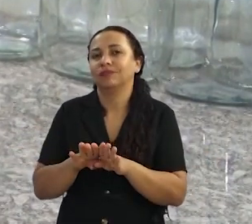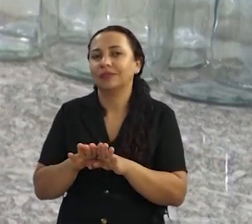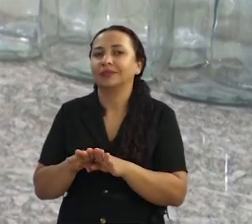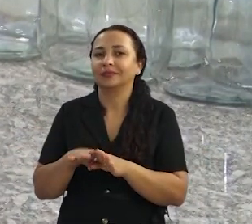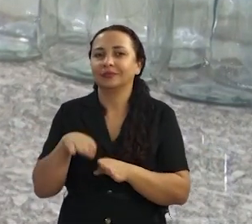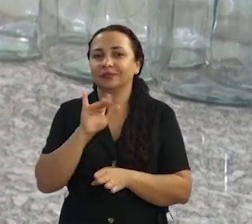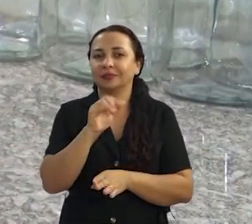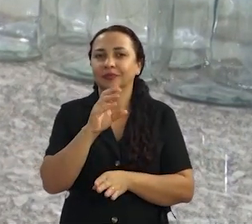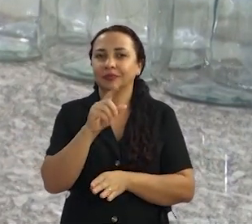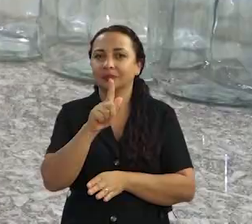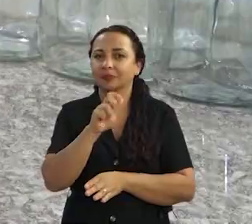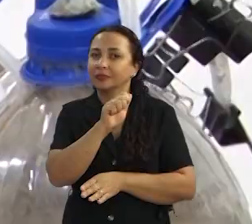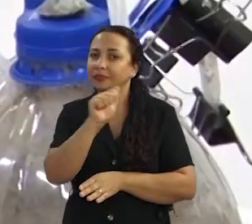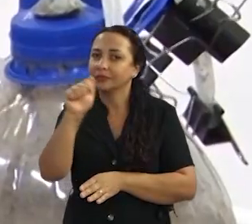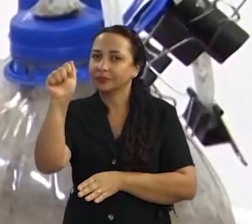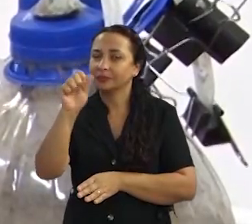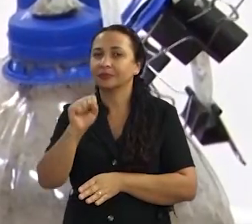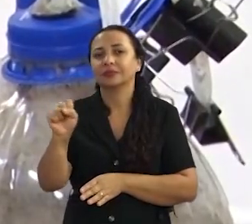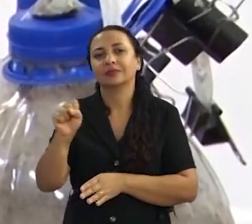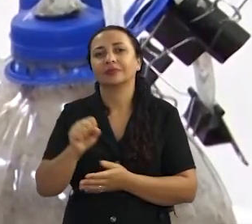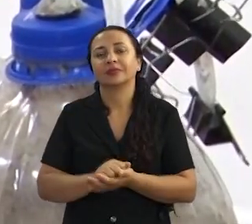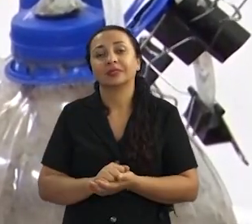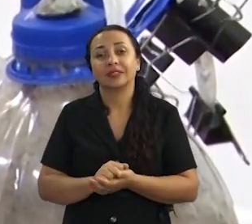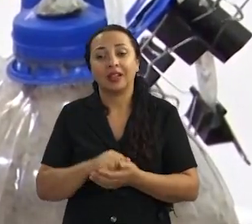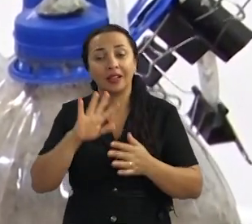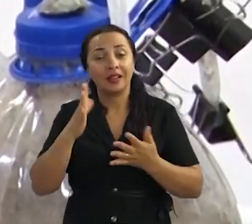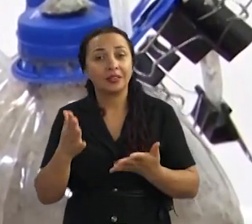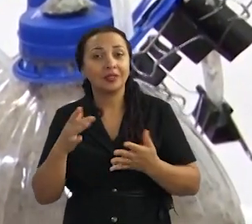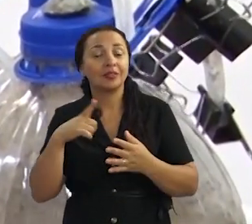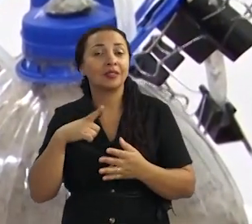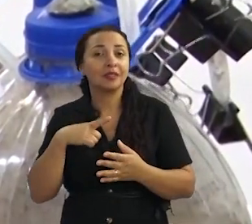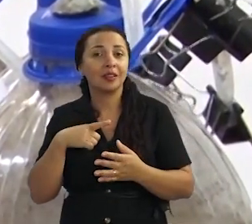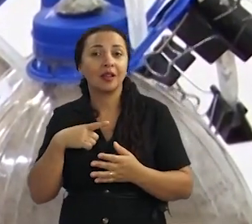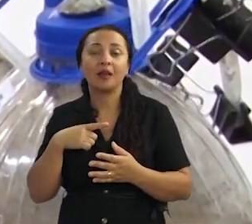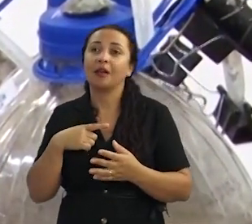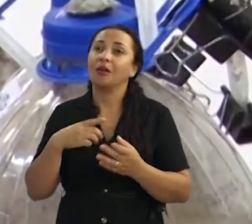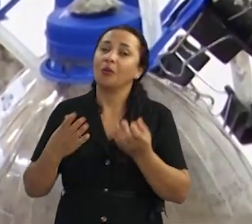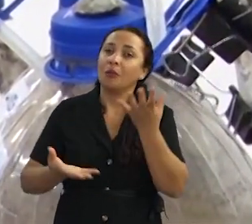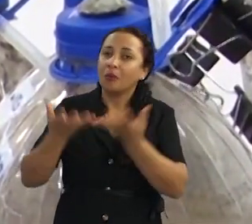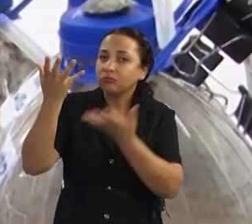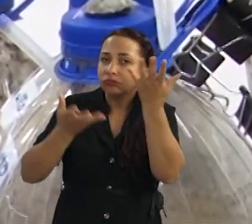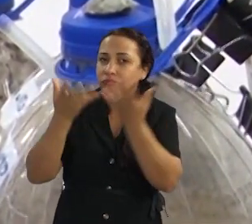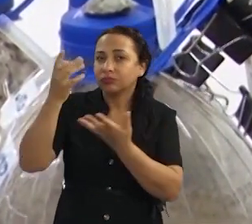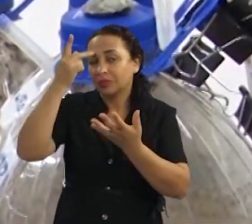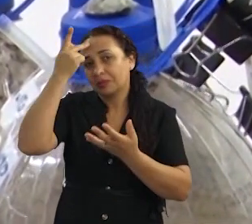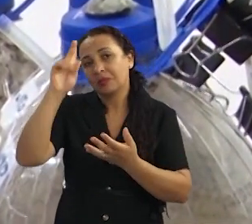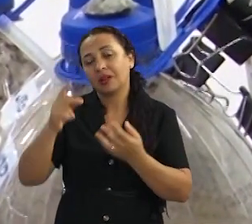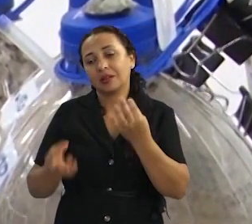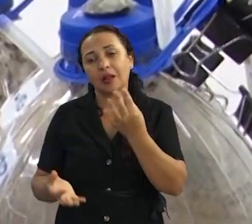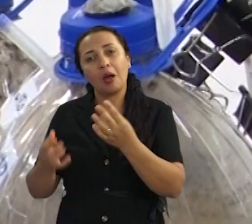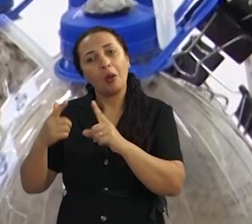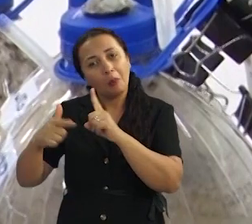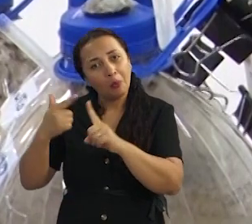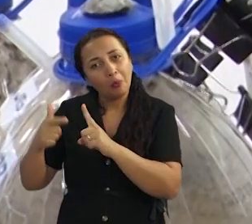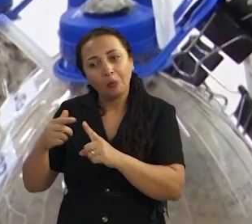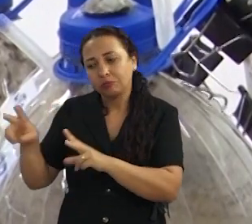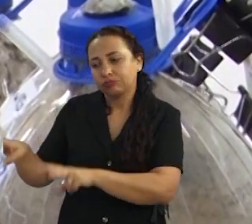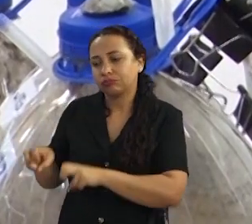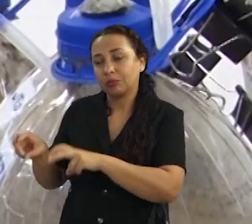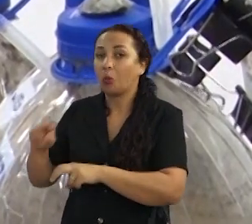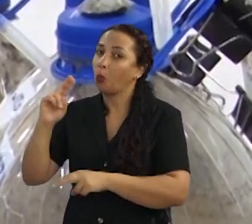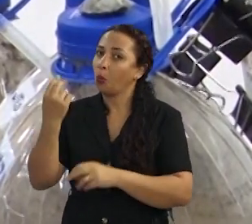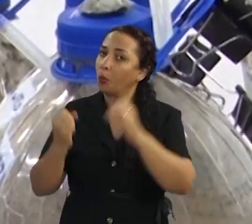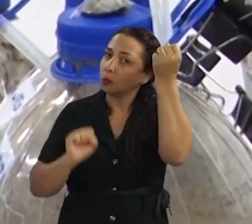quantidade o biogás produzido. E isso vai acarretar em uma economia para o produtor ou